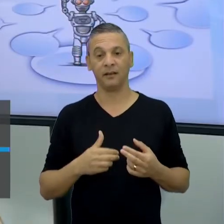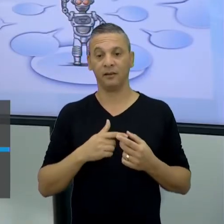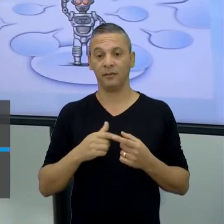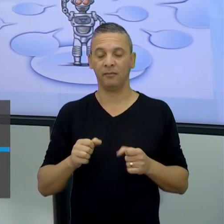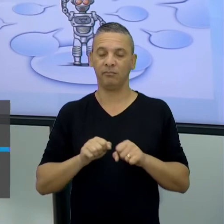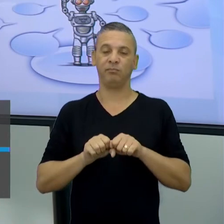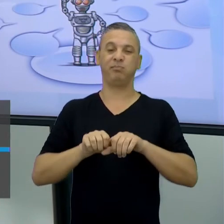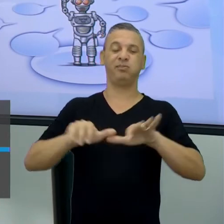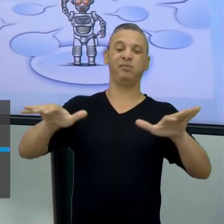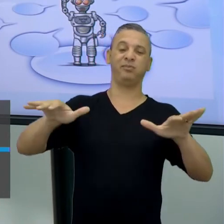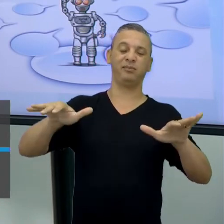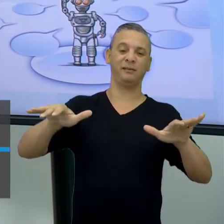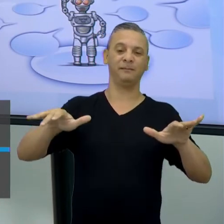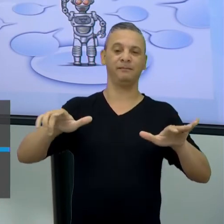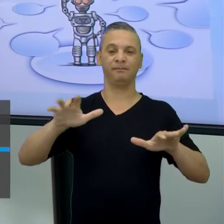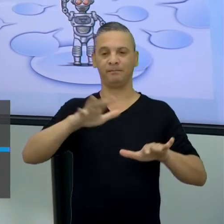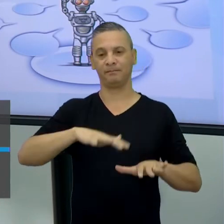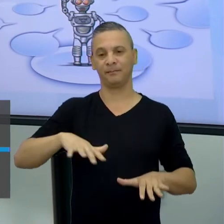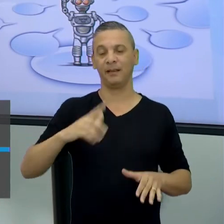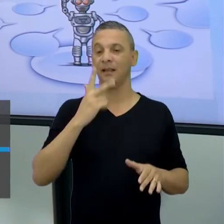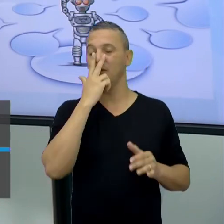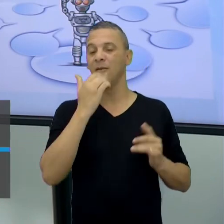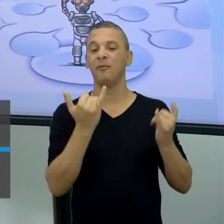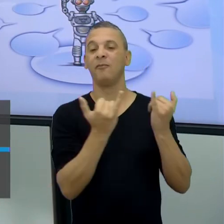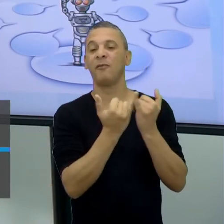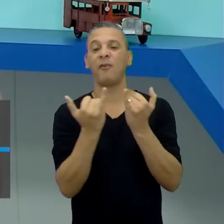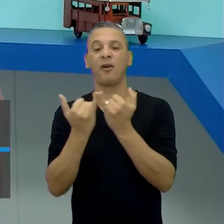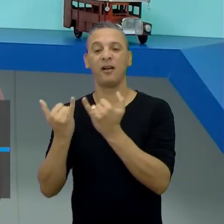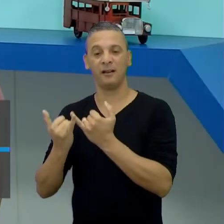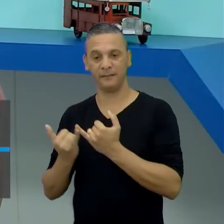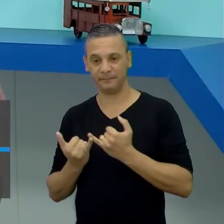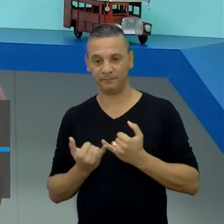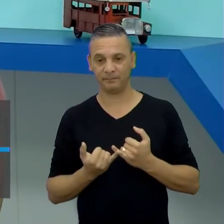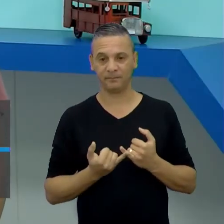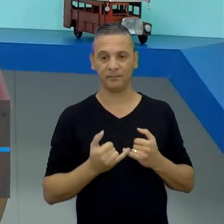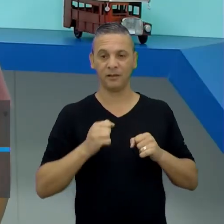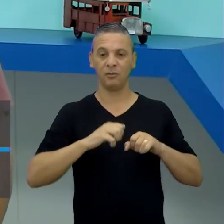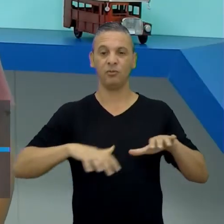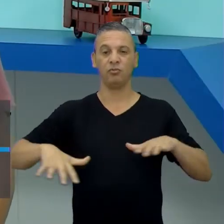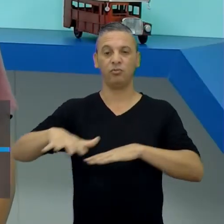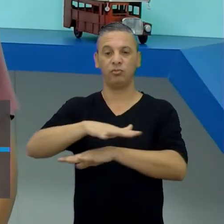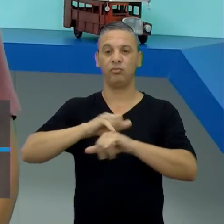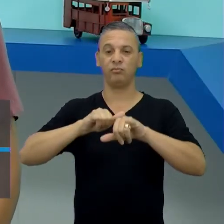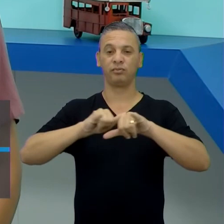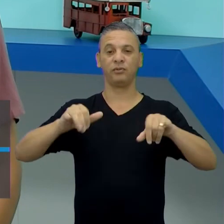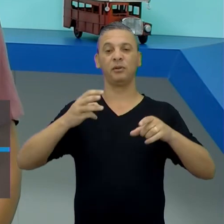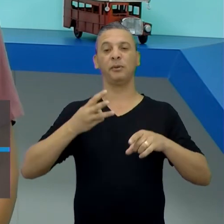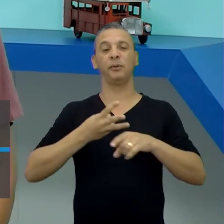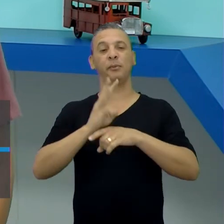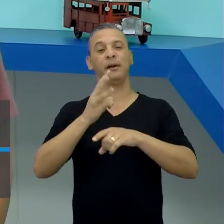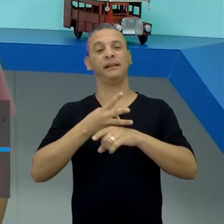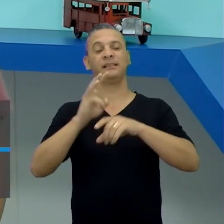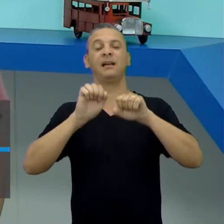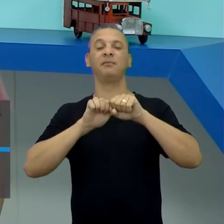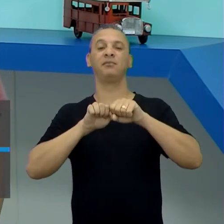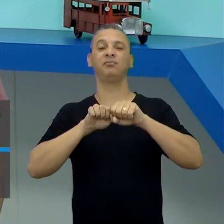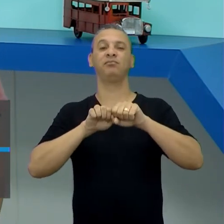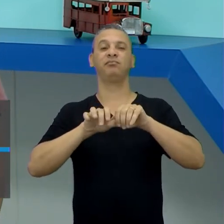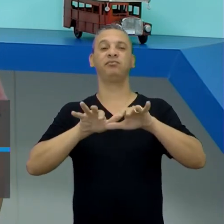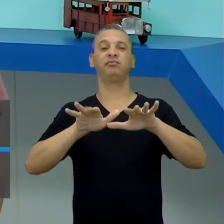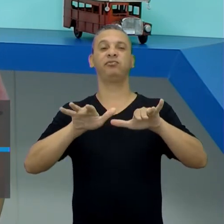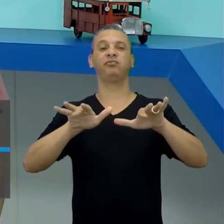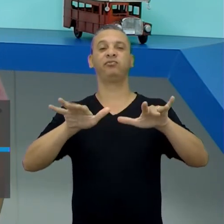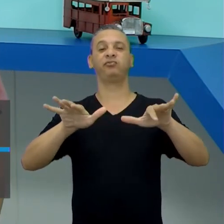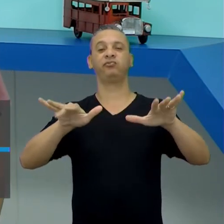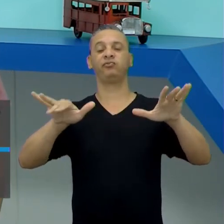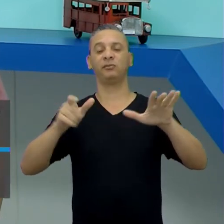que isso tem, né? Tipo, a gente falou da fofoca. Acho que elas circulam bastante no WhatsApp, né? No WhatsApp. Se olha,